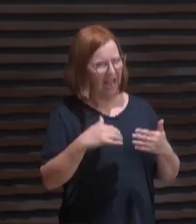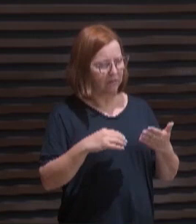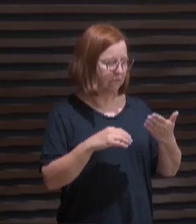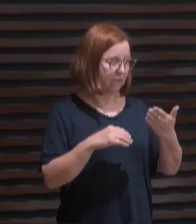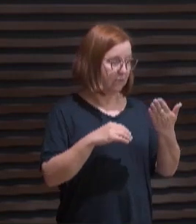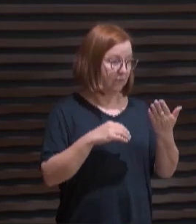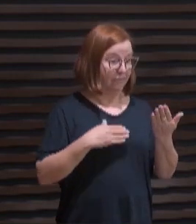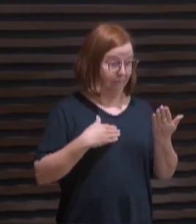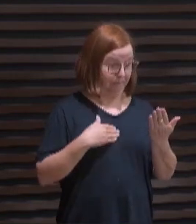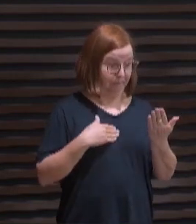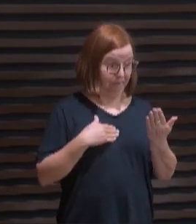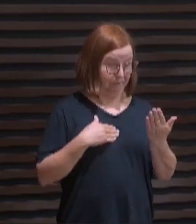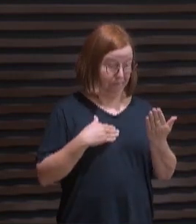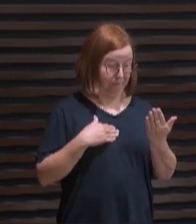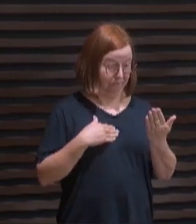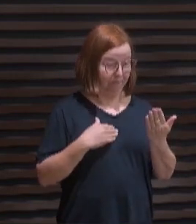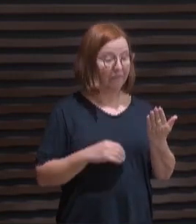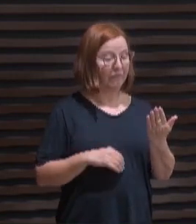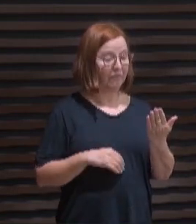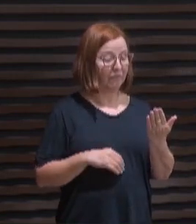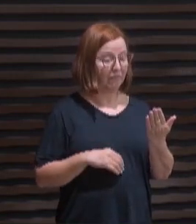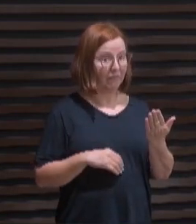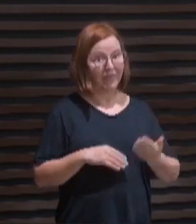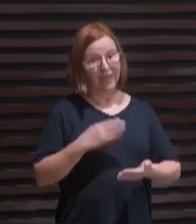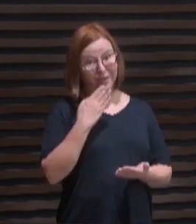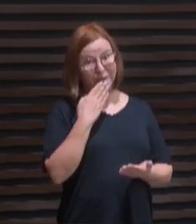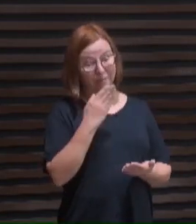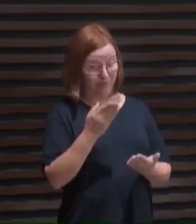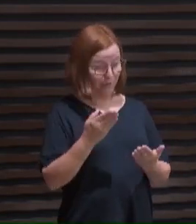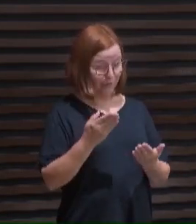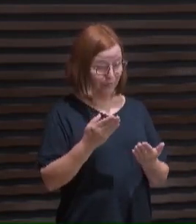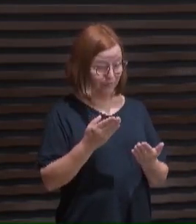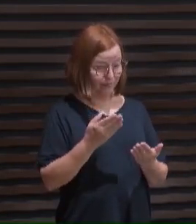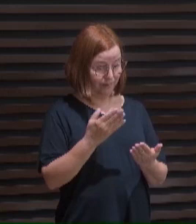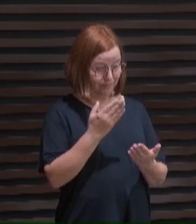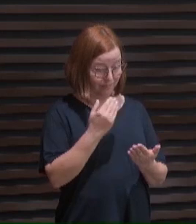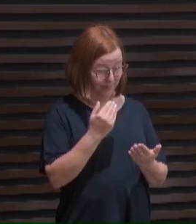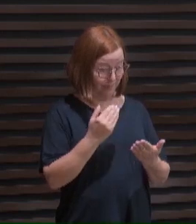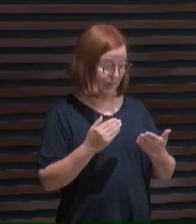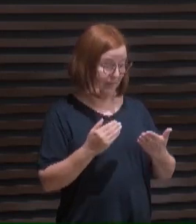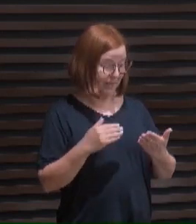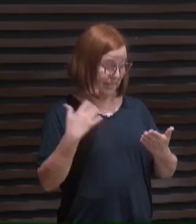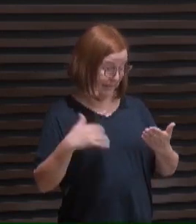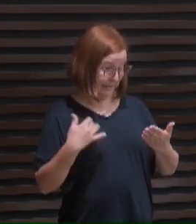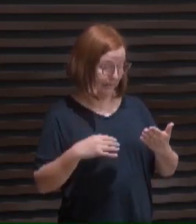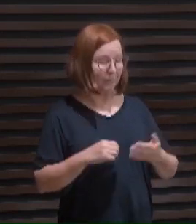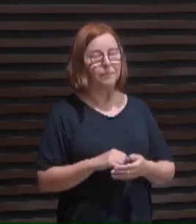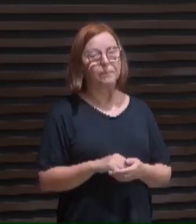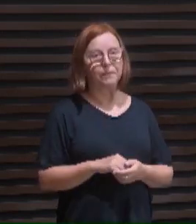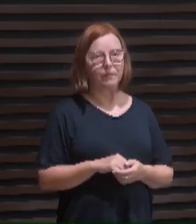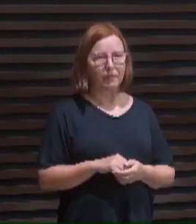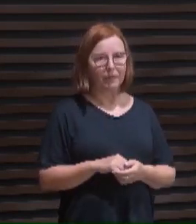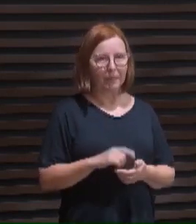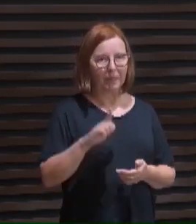Agora que o negócio aperta. E aí ele pede a lagosta mais cara lá. Lagosta por